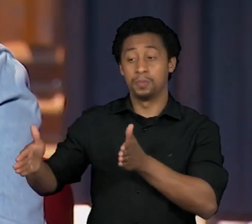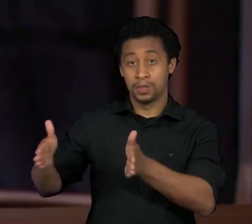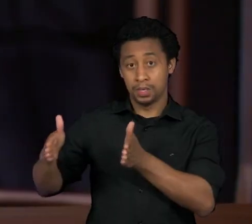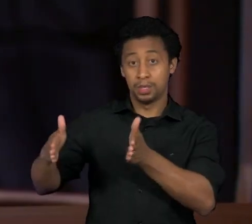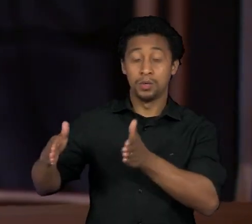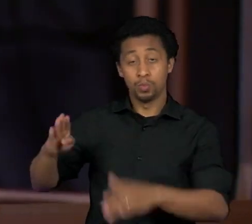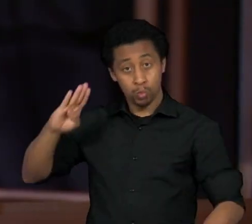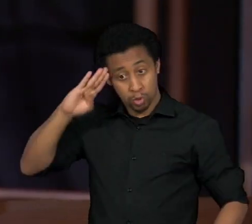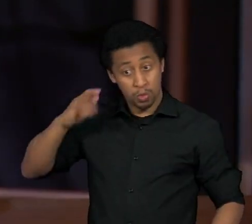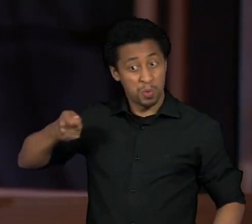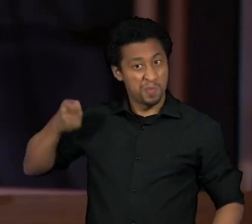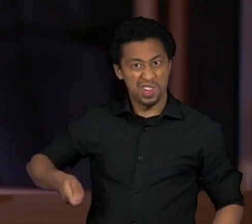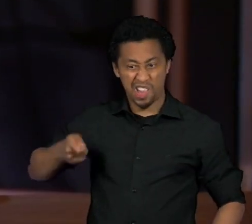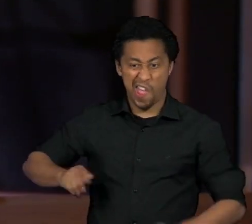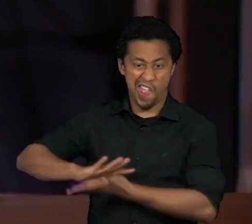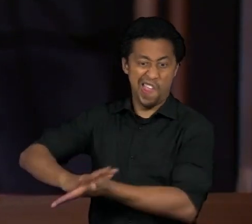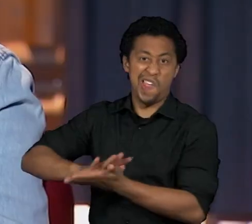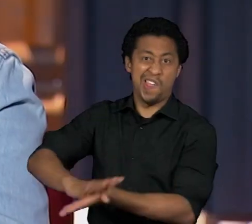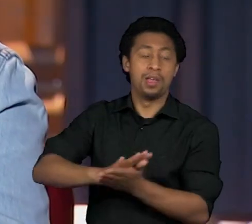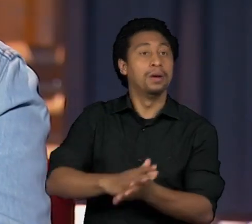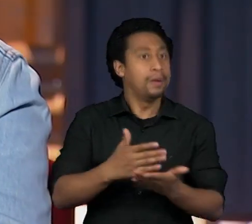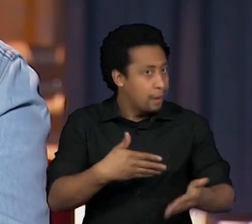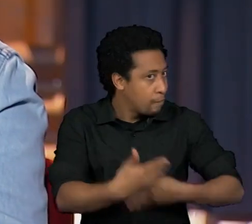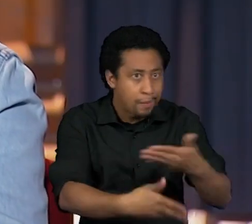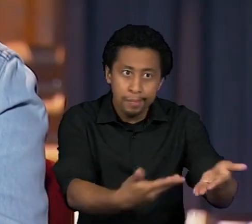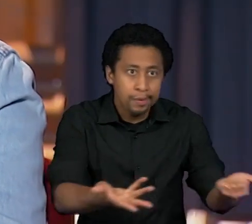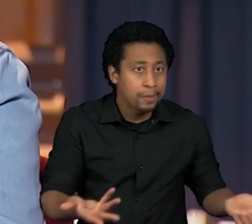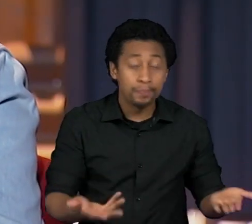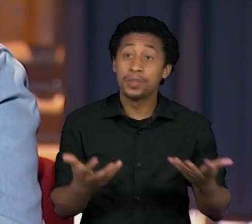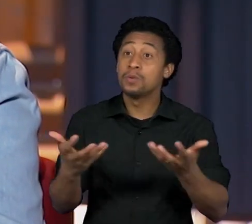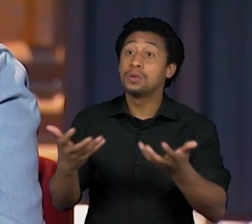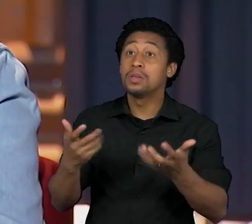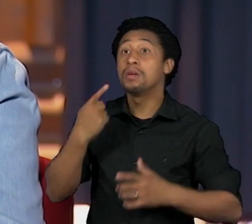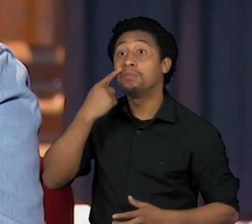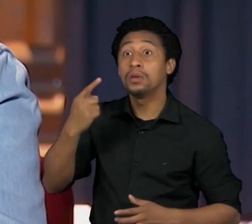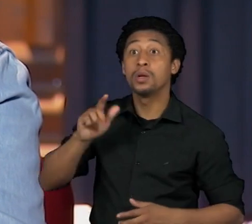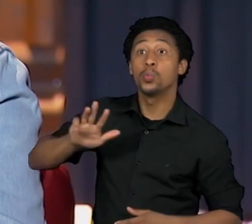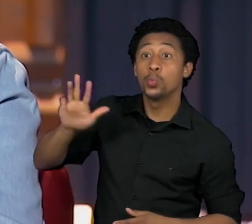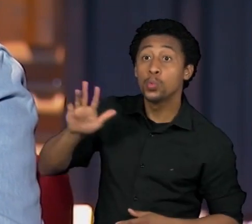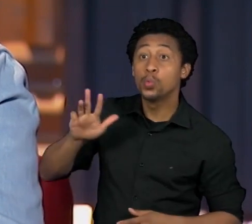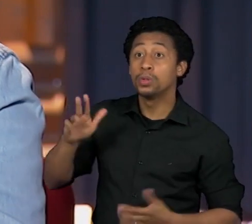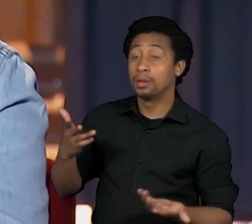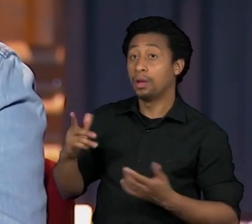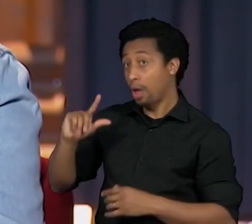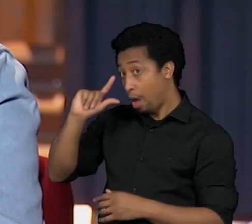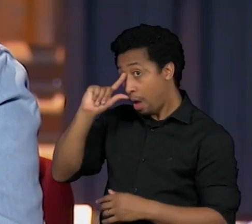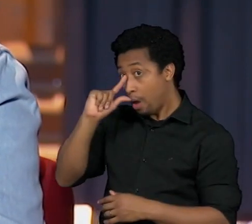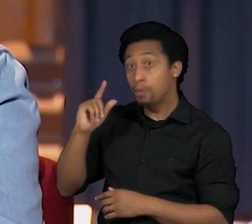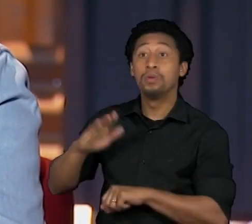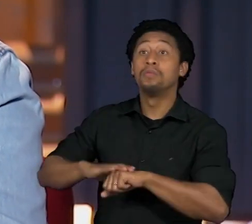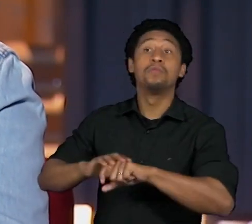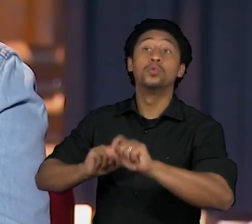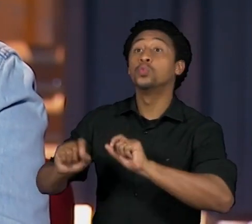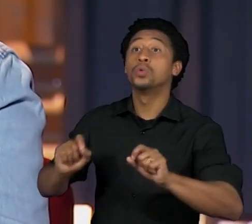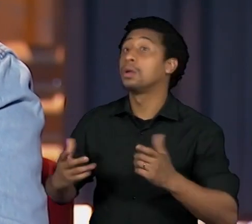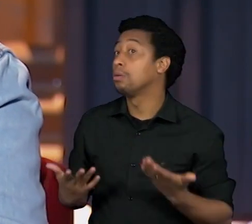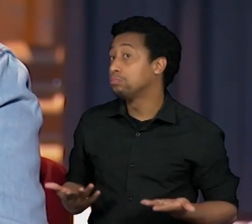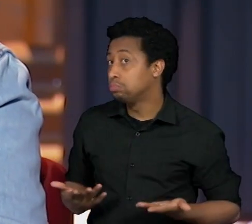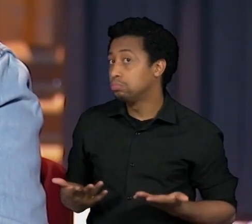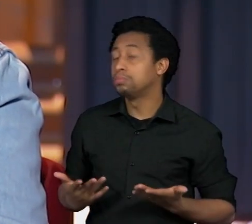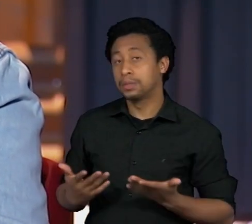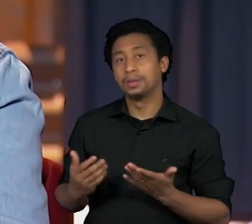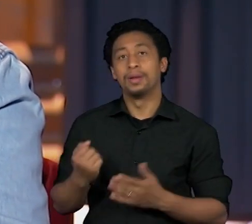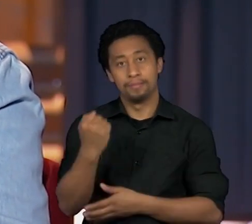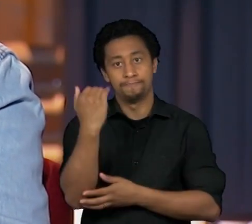Que foram acelerados. E eu gostaria muito de ouvir, da boca do Lula, da boca do Alckmin, que isso vai ser revisto, que não vai ser feito dessa maneira. A